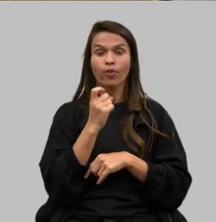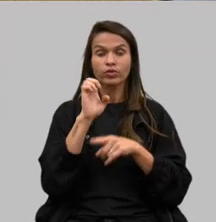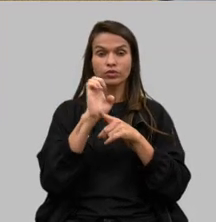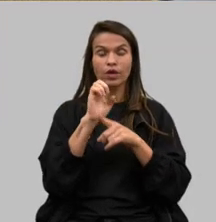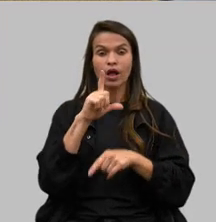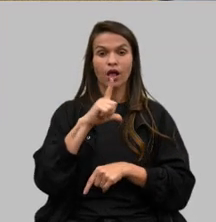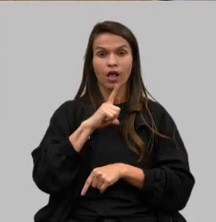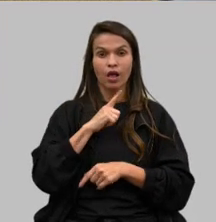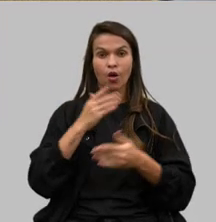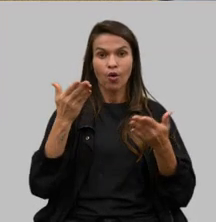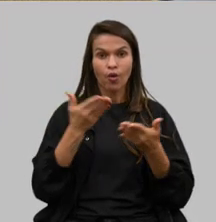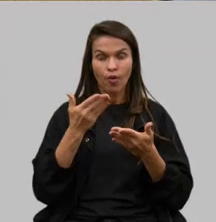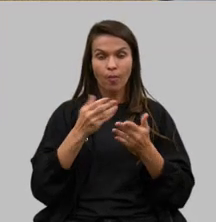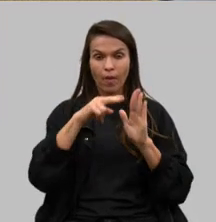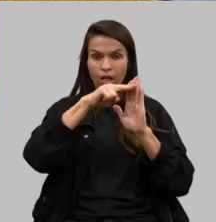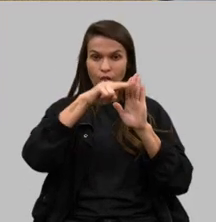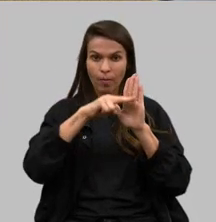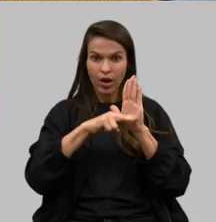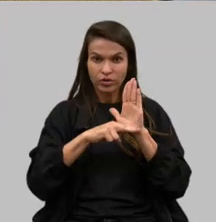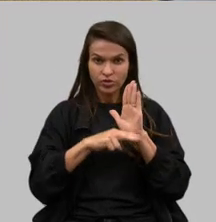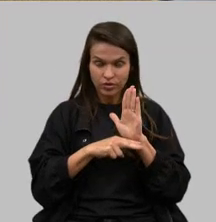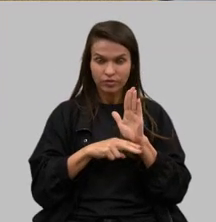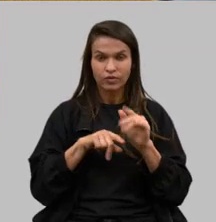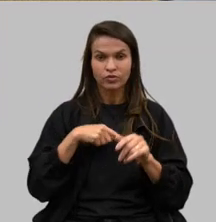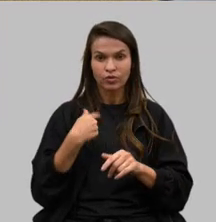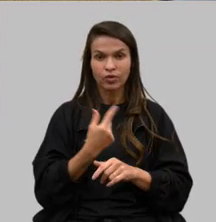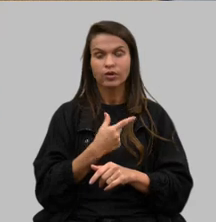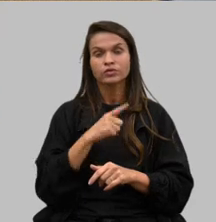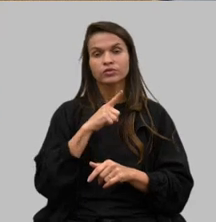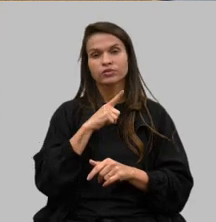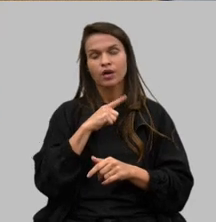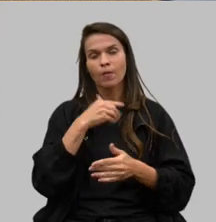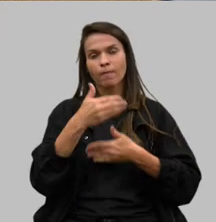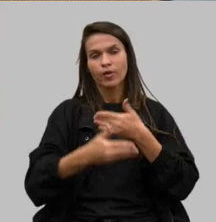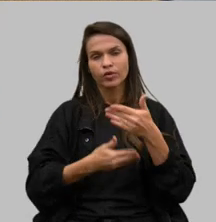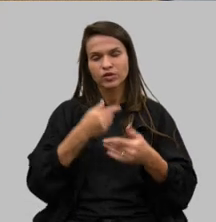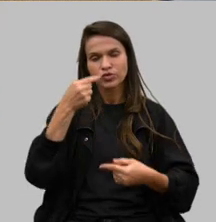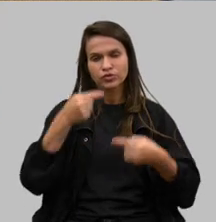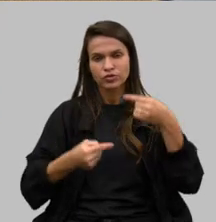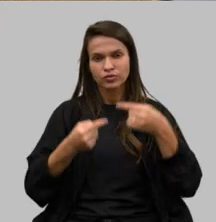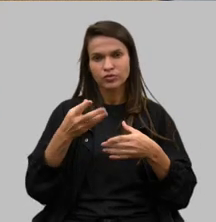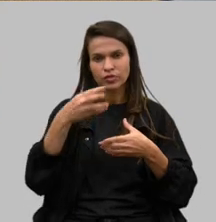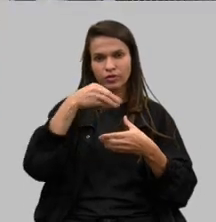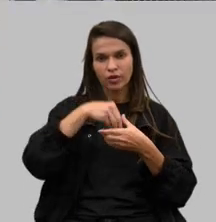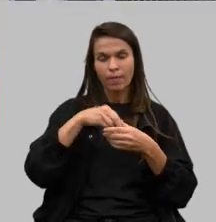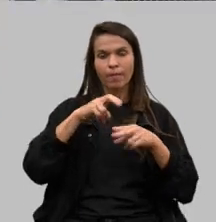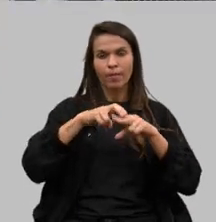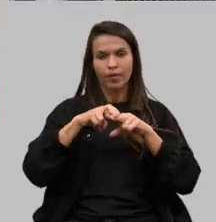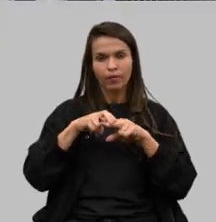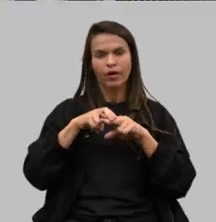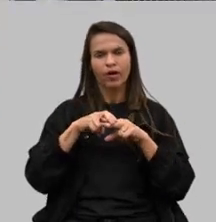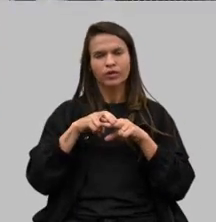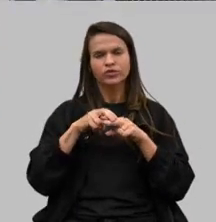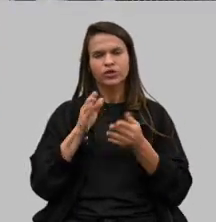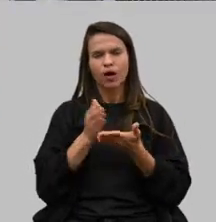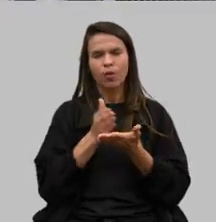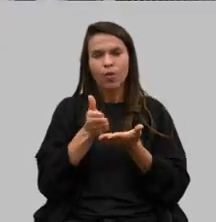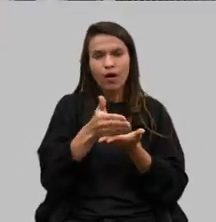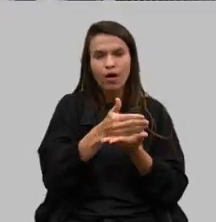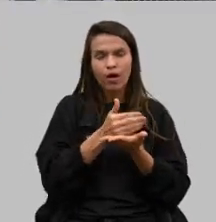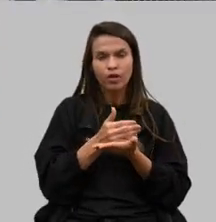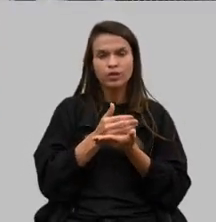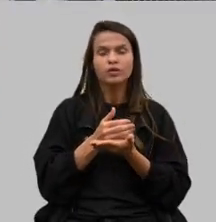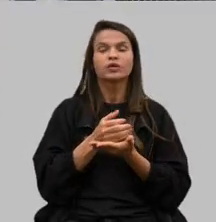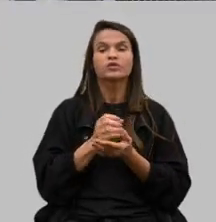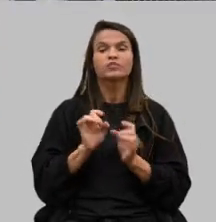tem hoje uma normativa eh nós estamos passando por um processo de discussão interna em função de alguns dados especialmente do